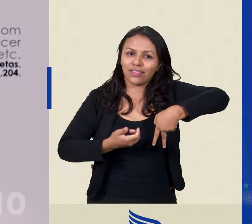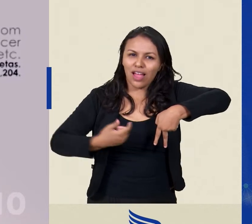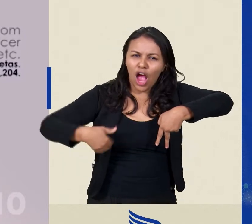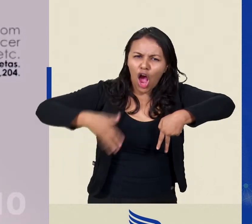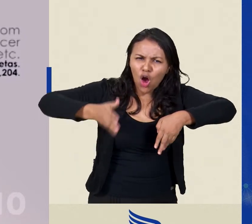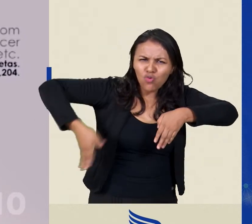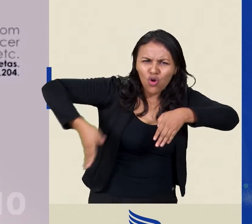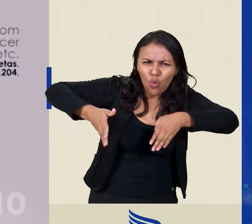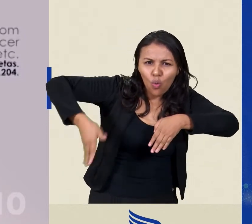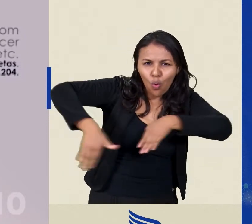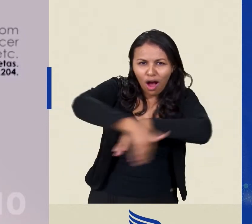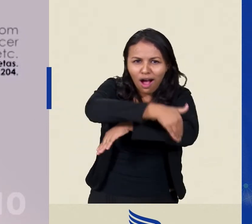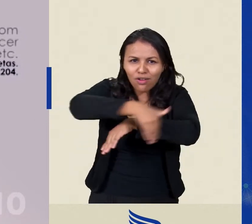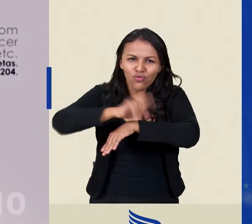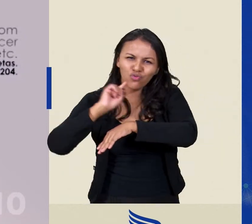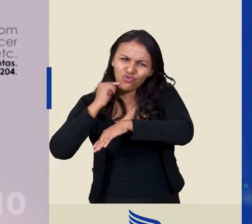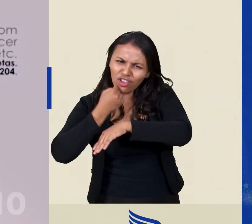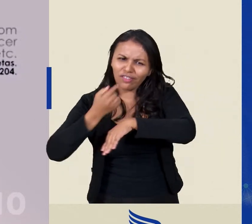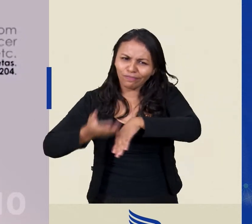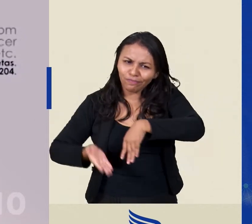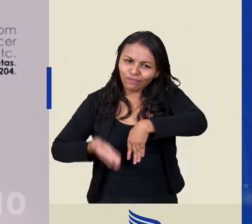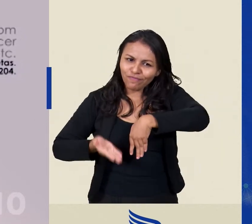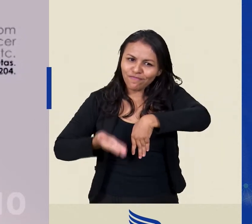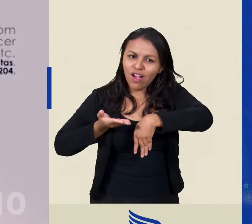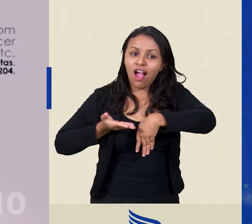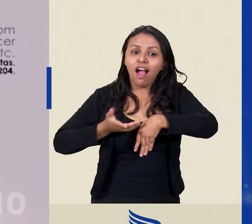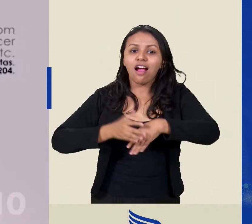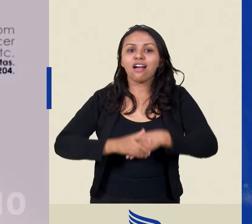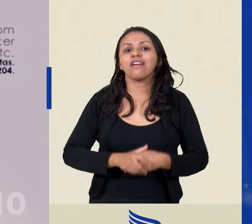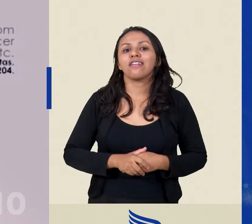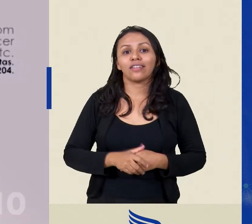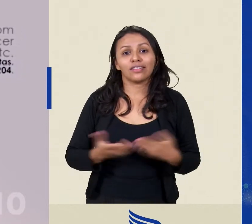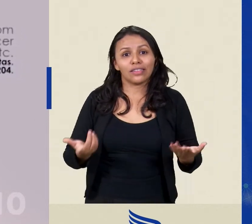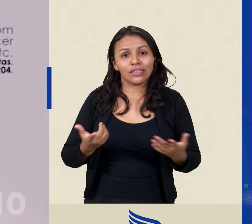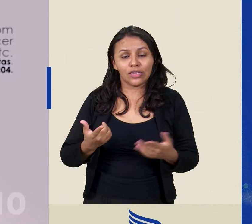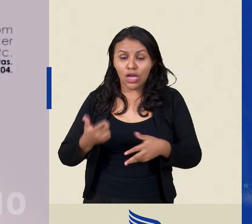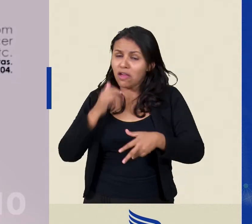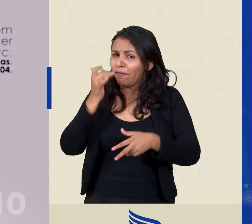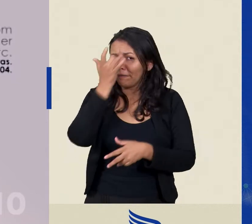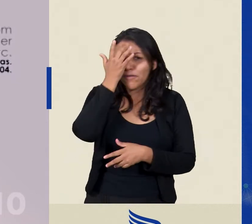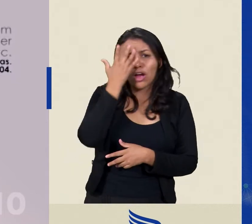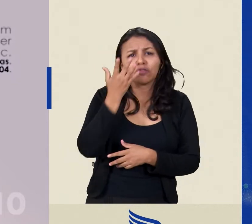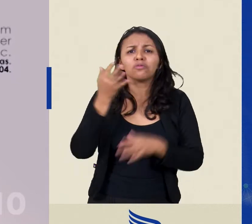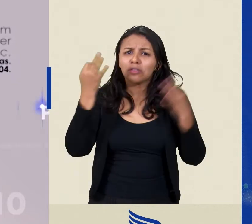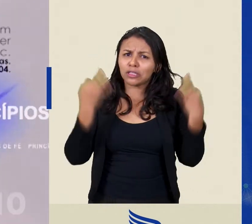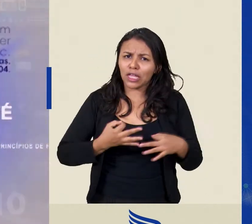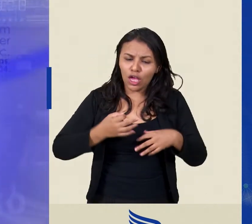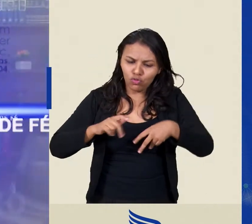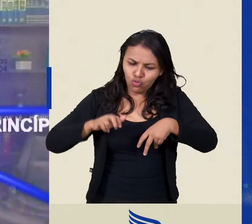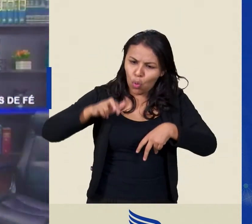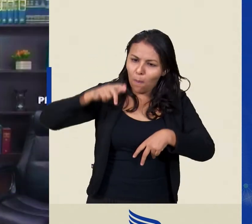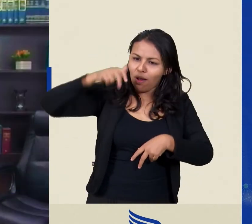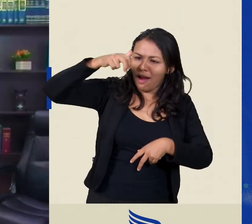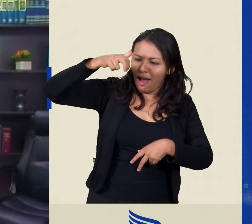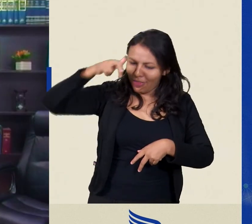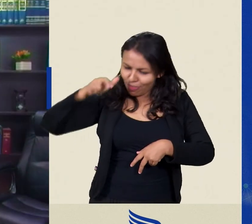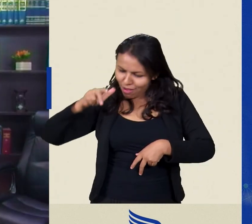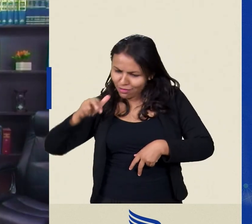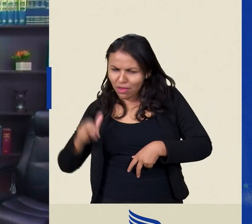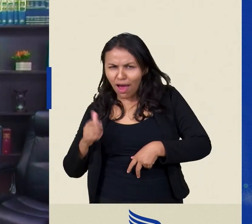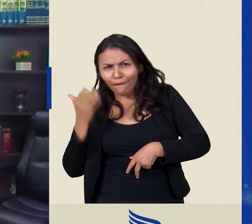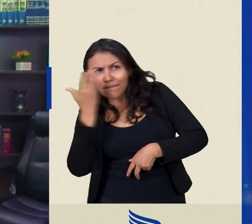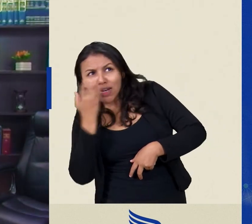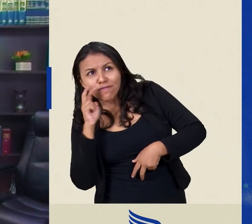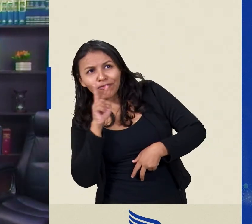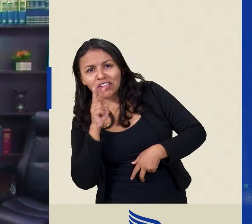passeio, e de acordo com todas as situações, como subir ou descer degraus. O primeiro